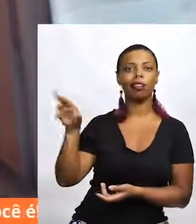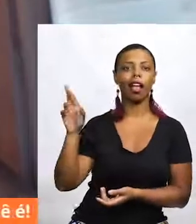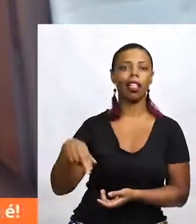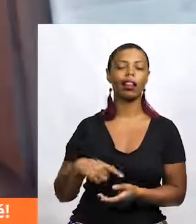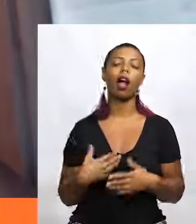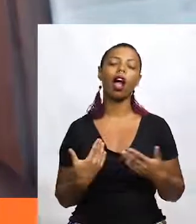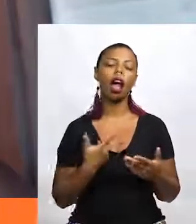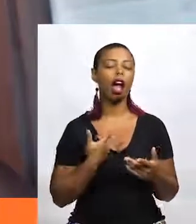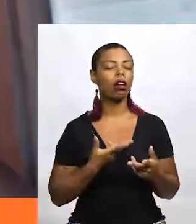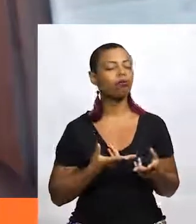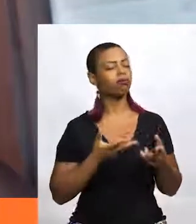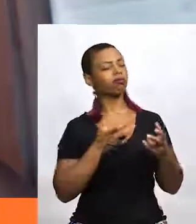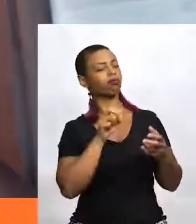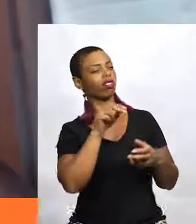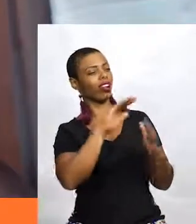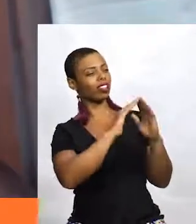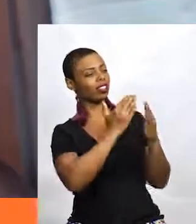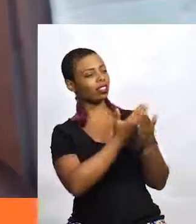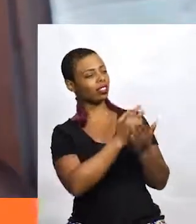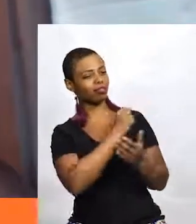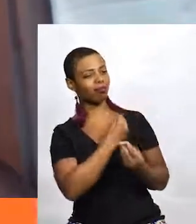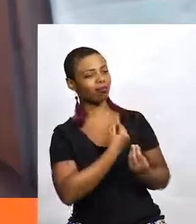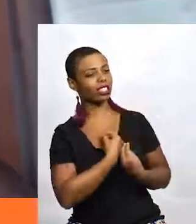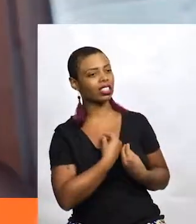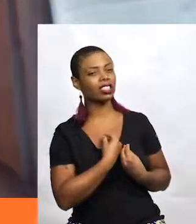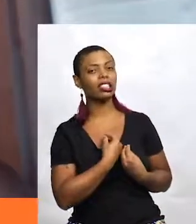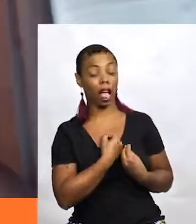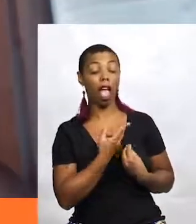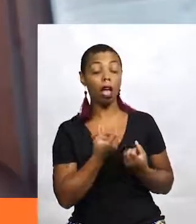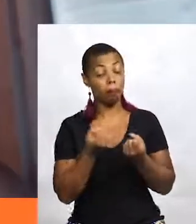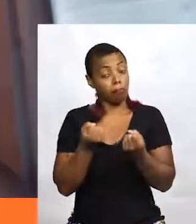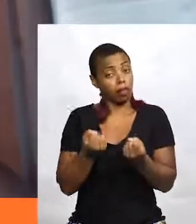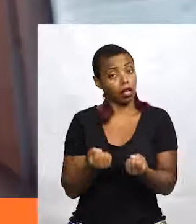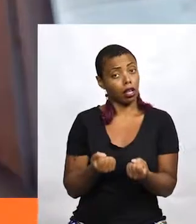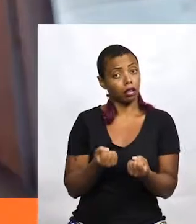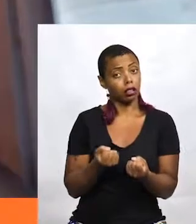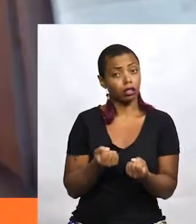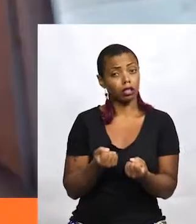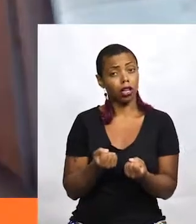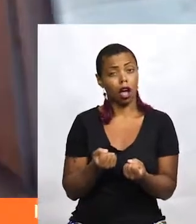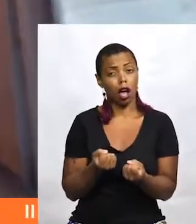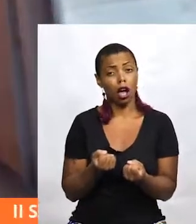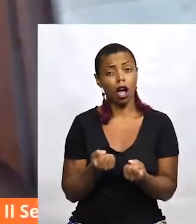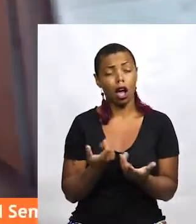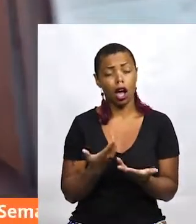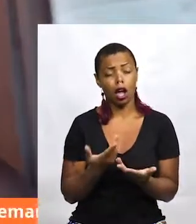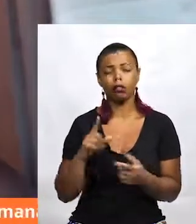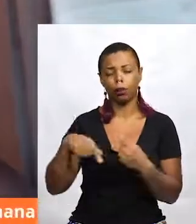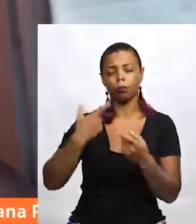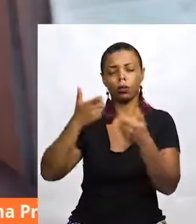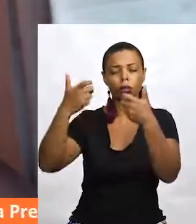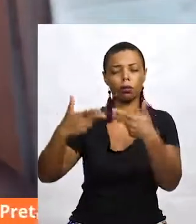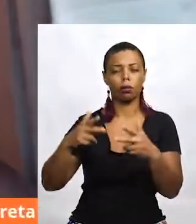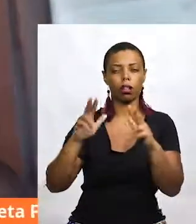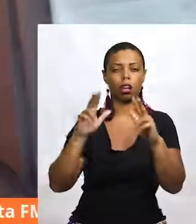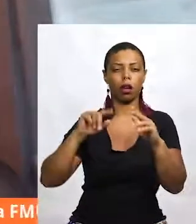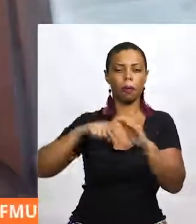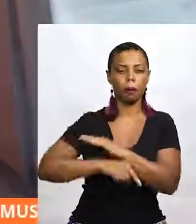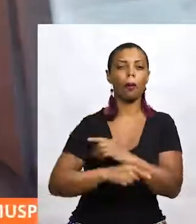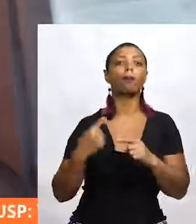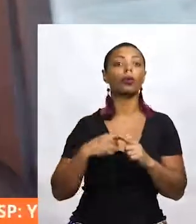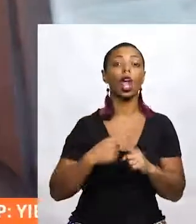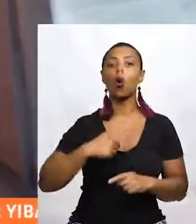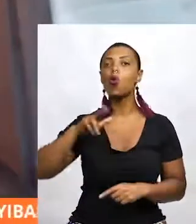em relação ao colégio. Eu sempre, é um peso muito grande, eu queria falar sobre isso mais para frente também, porque eu sempre